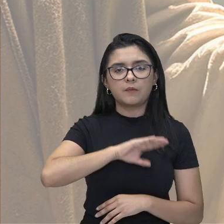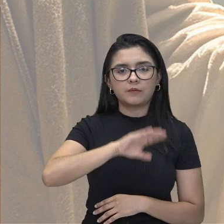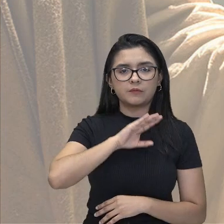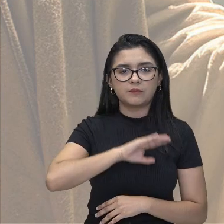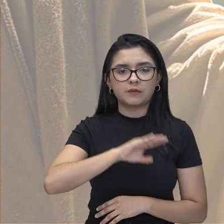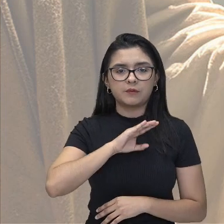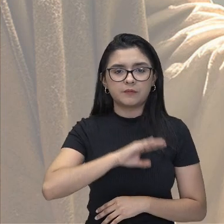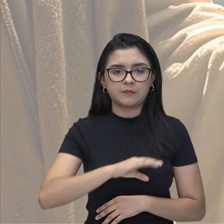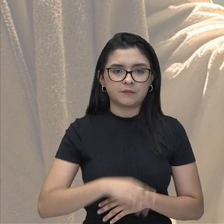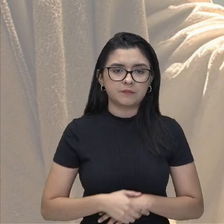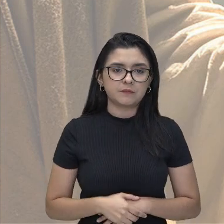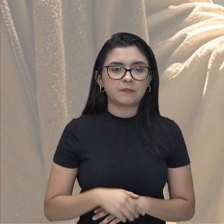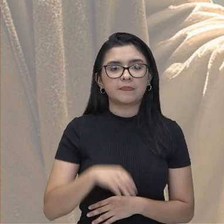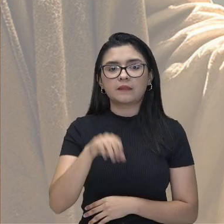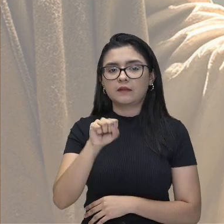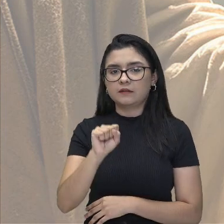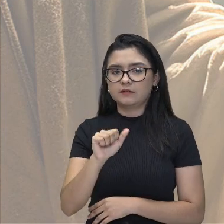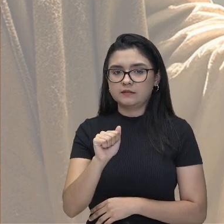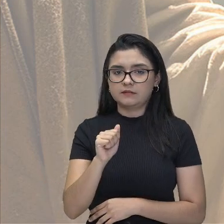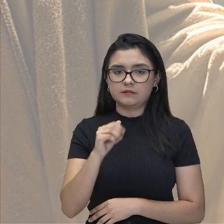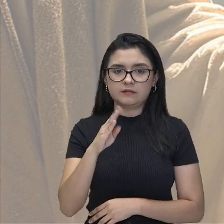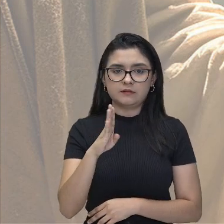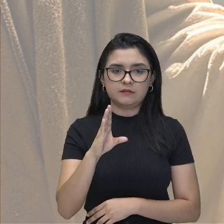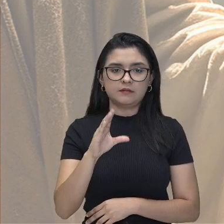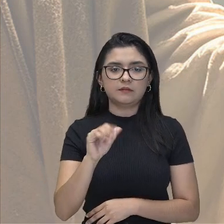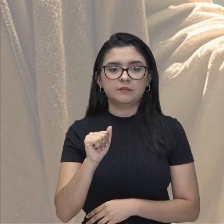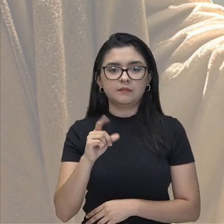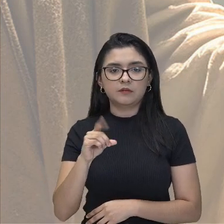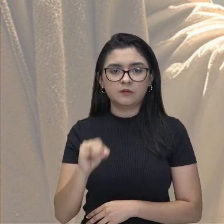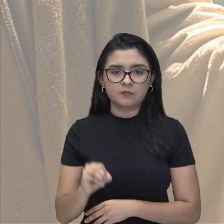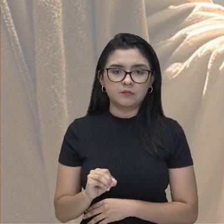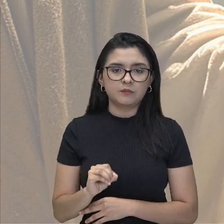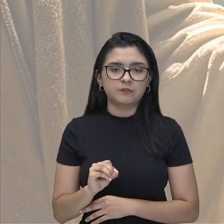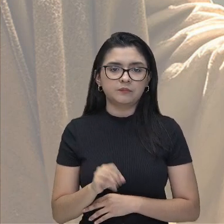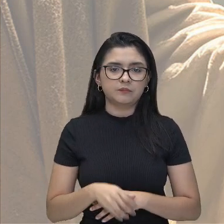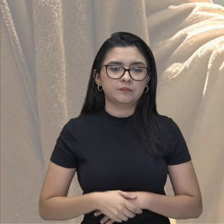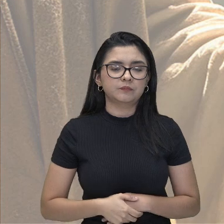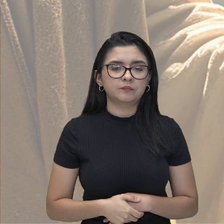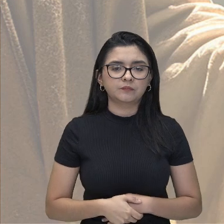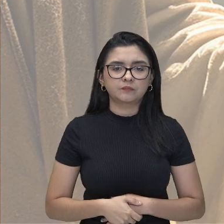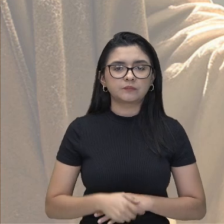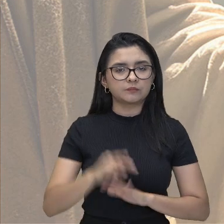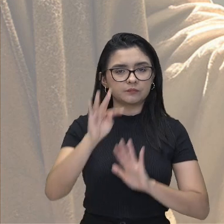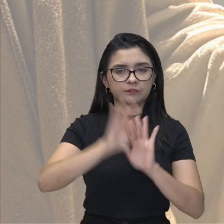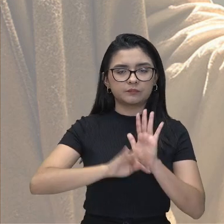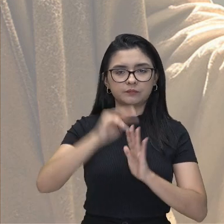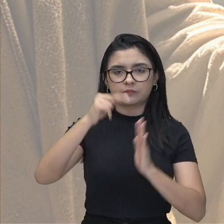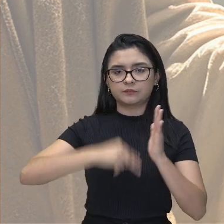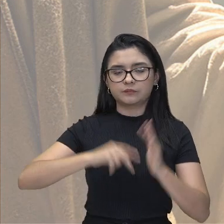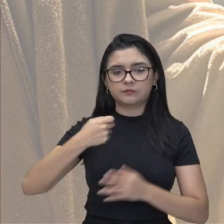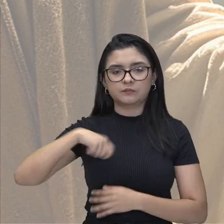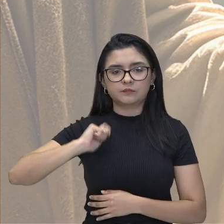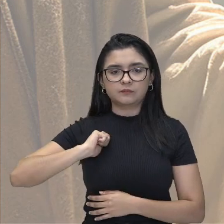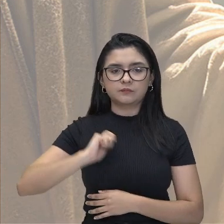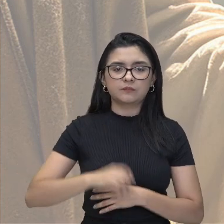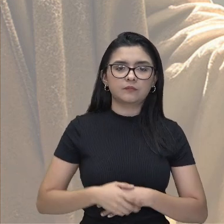portug sábado Honor a saturn di